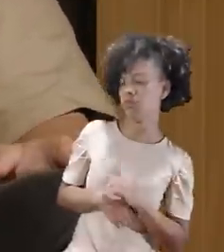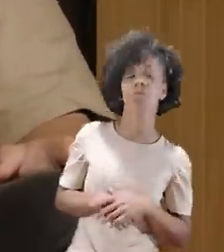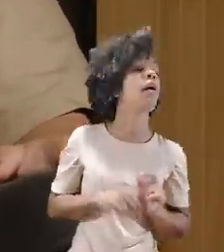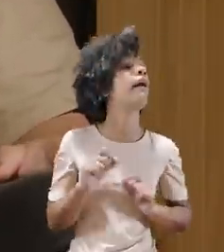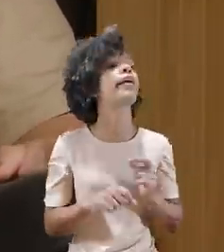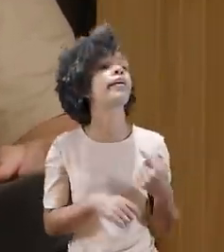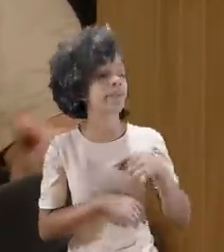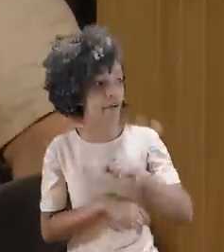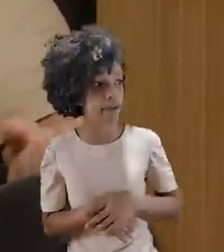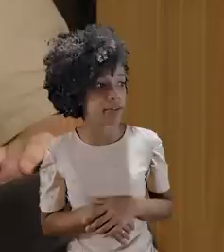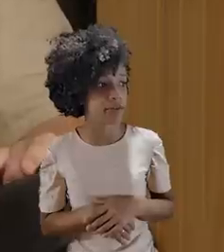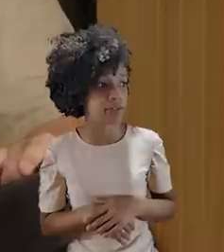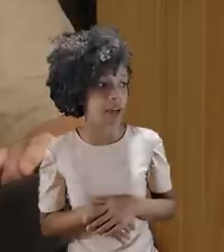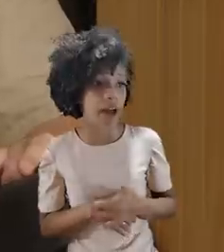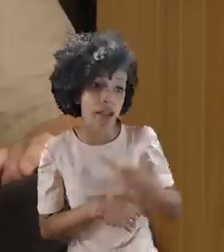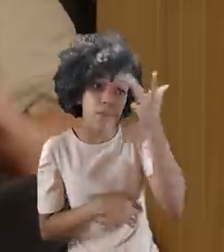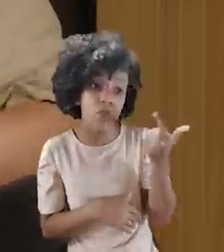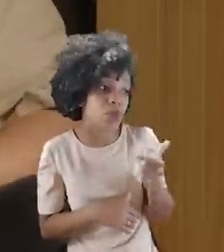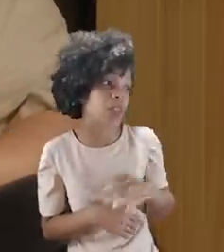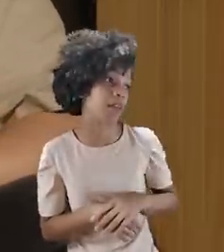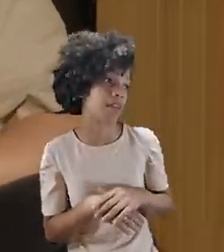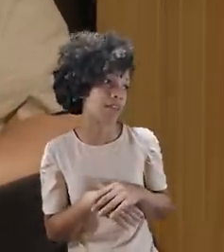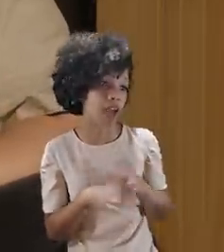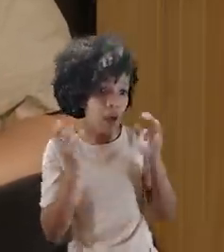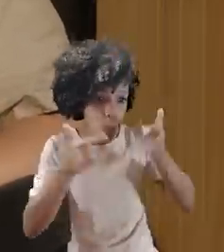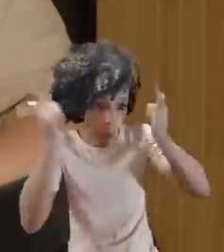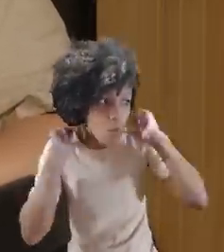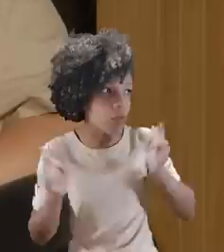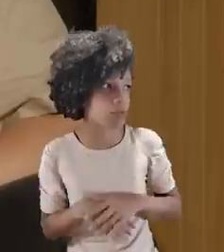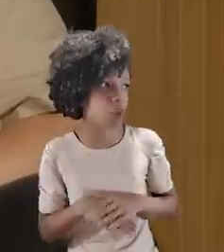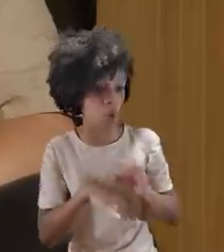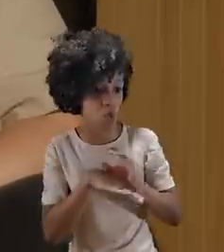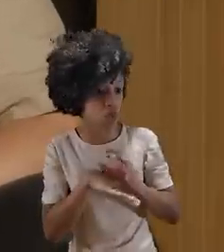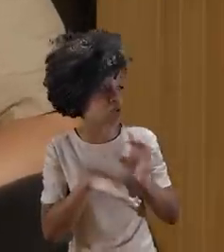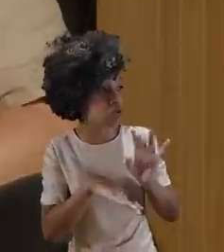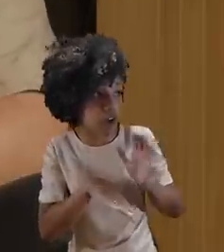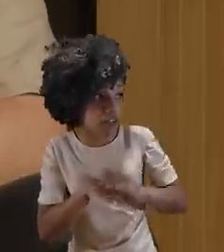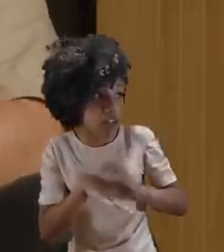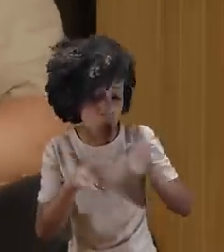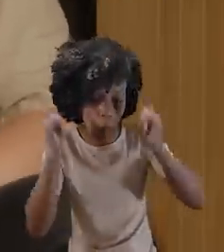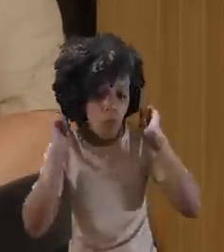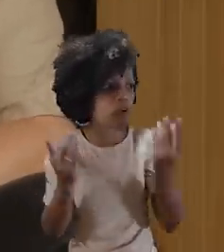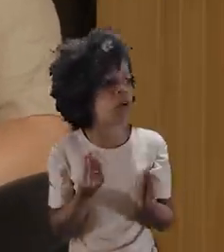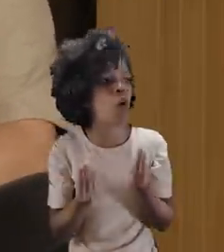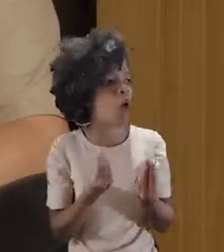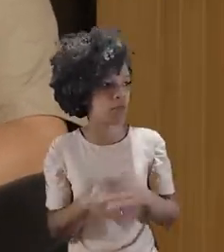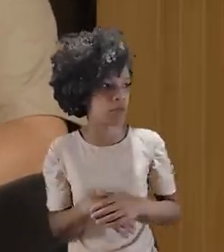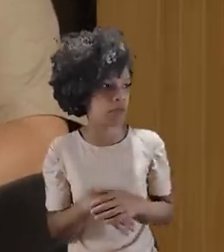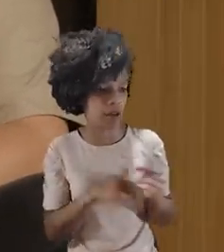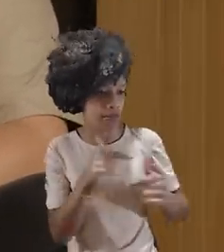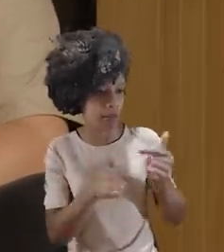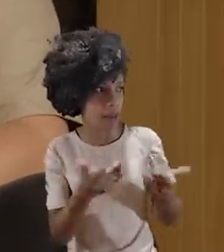quem que vai para que não tem cabelo então você possa o curso todas as vezes fazendo raspado Como é que você sabe mercado de